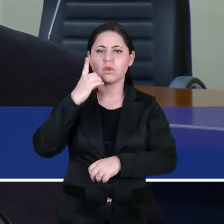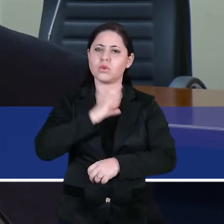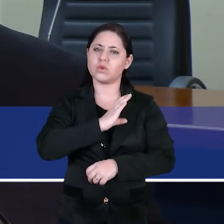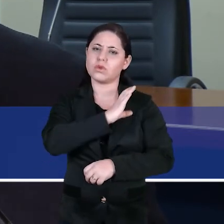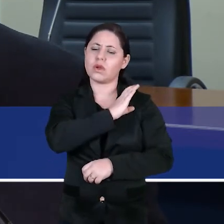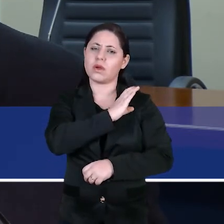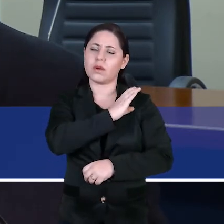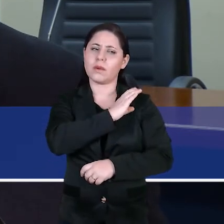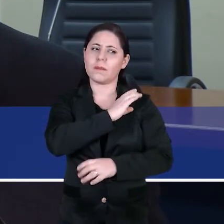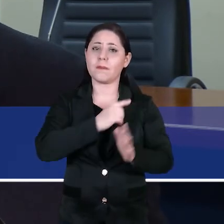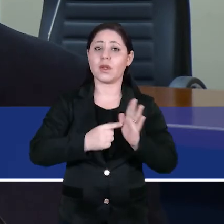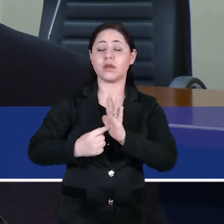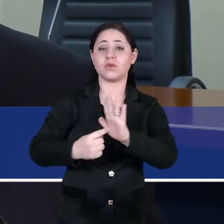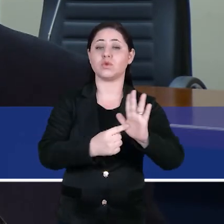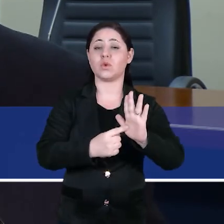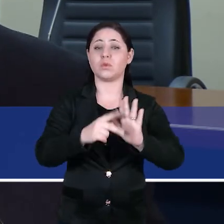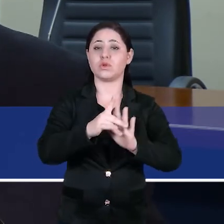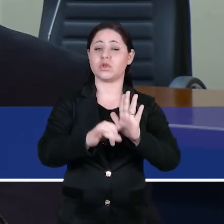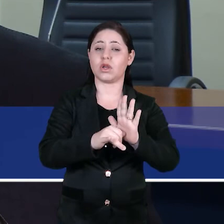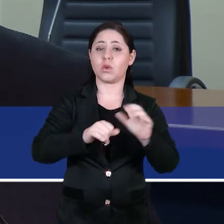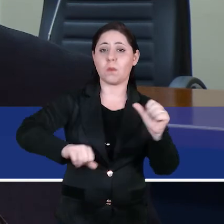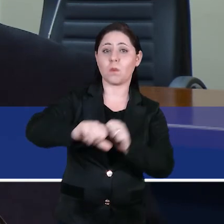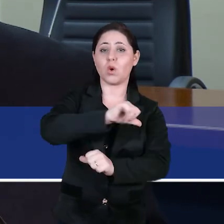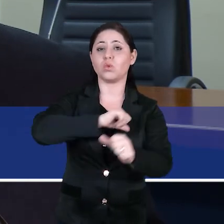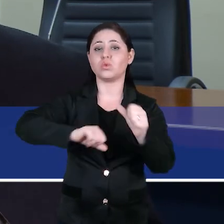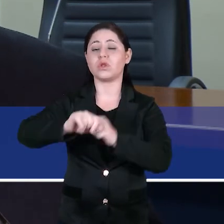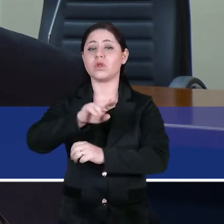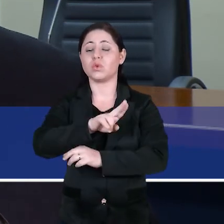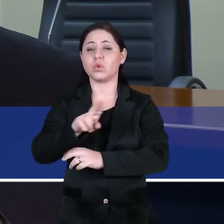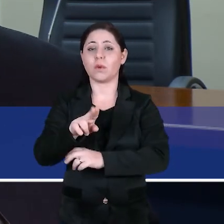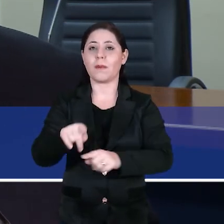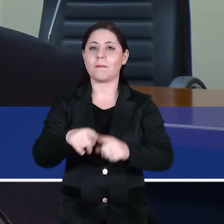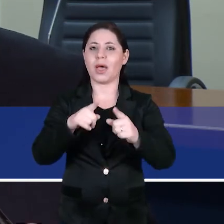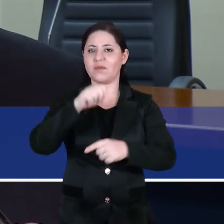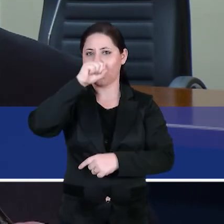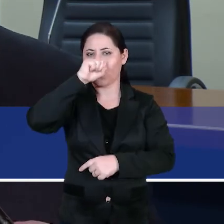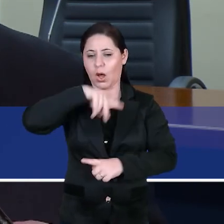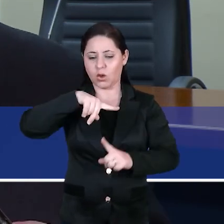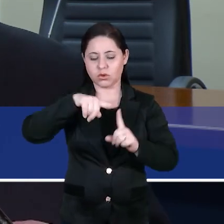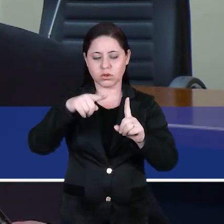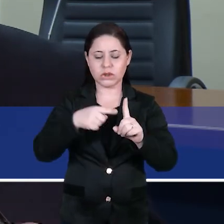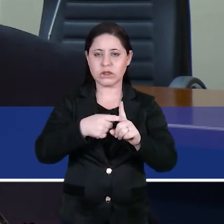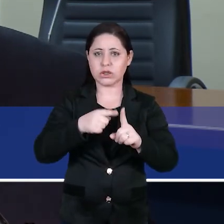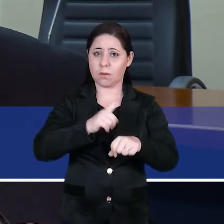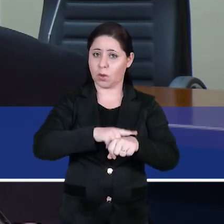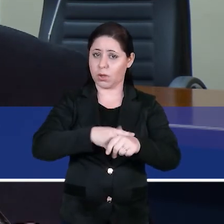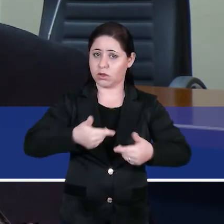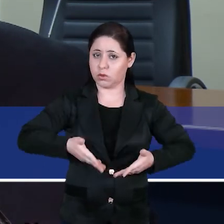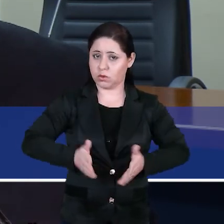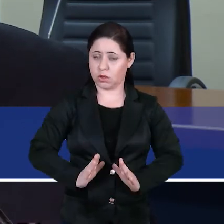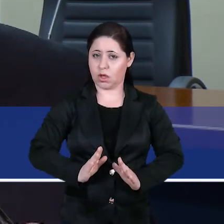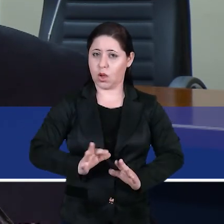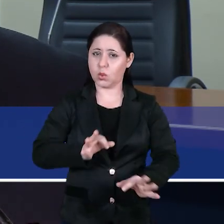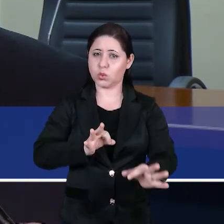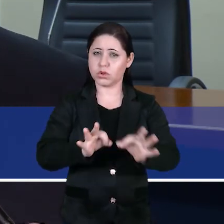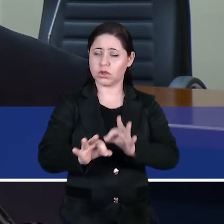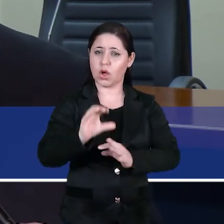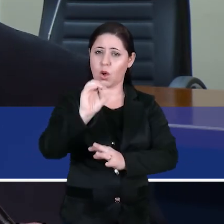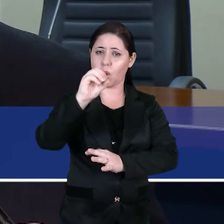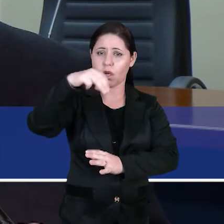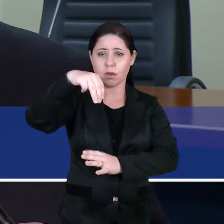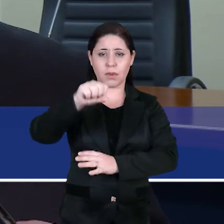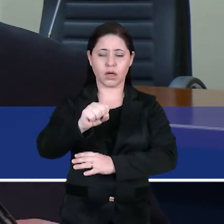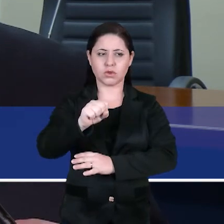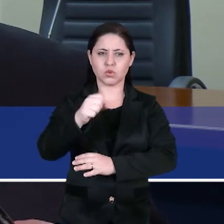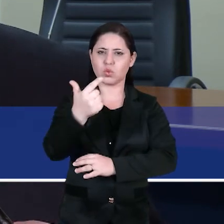e ele apresentou um outro projeto mudando algumas nomenclaturas. Porém, a violência obstétrica ela vem da